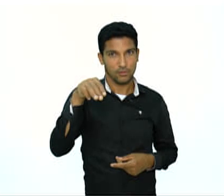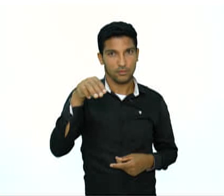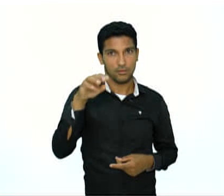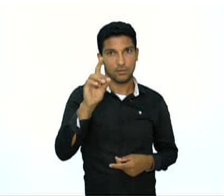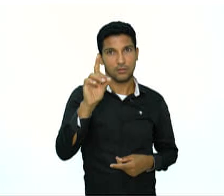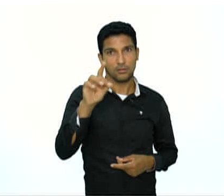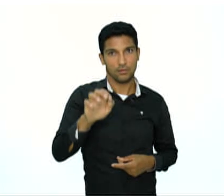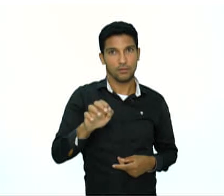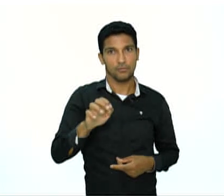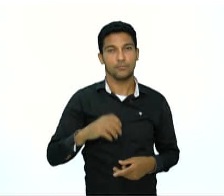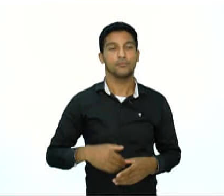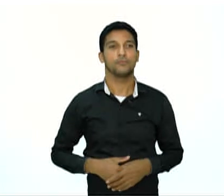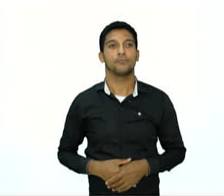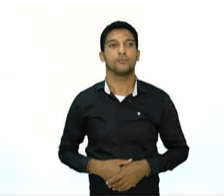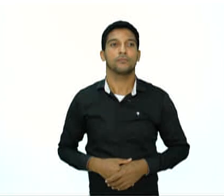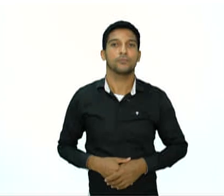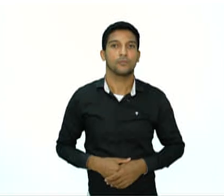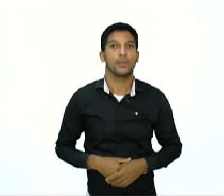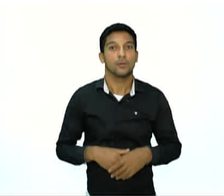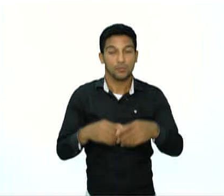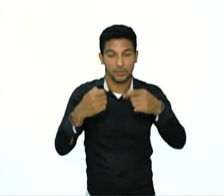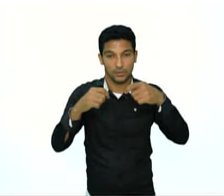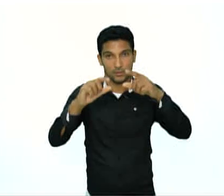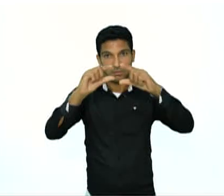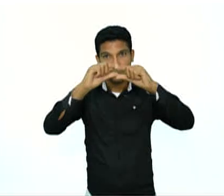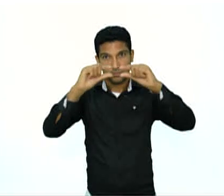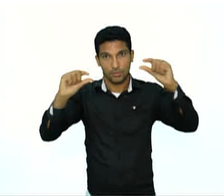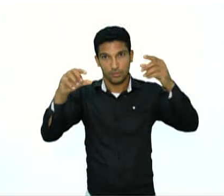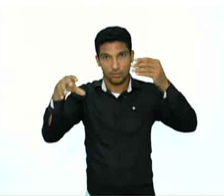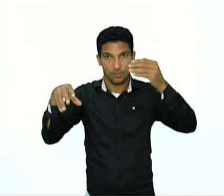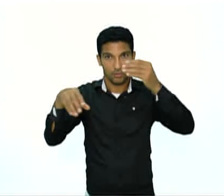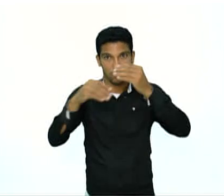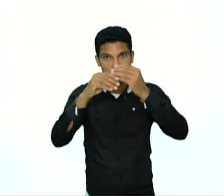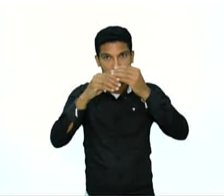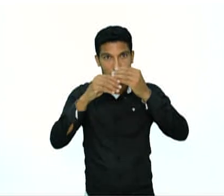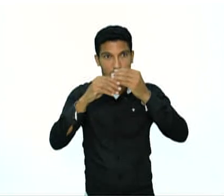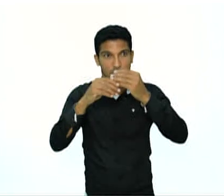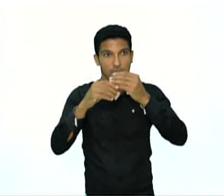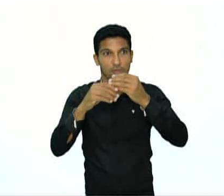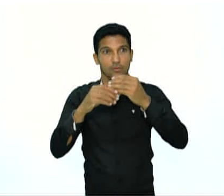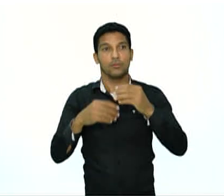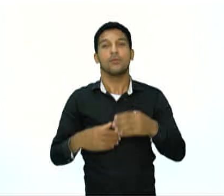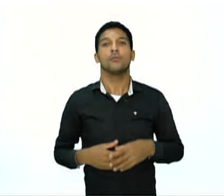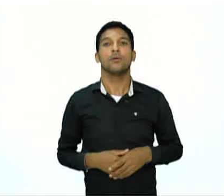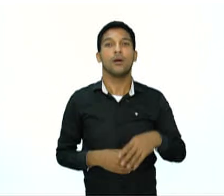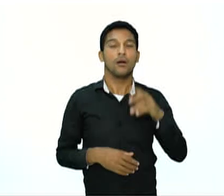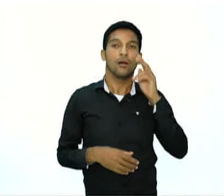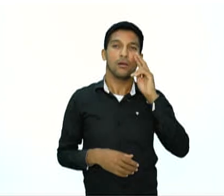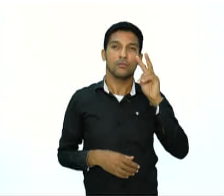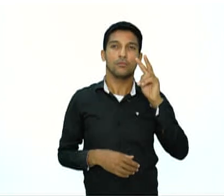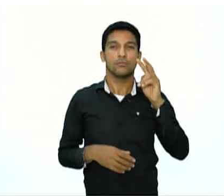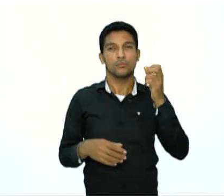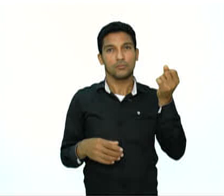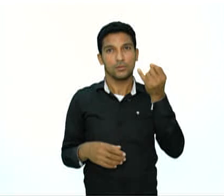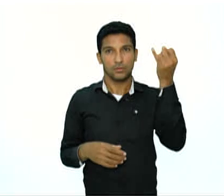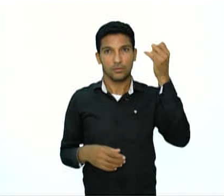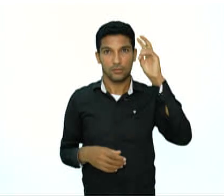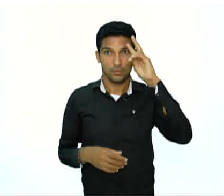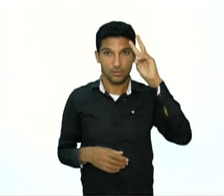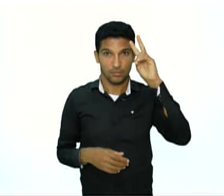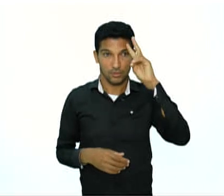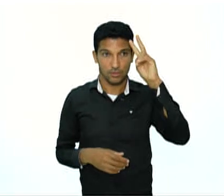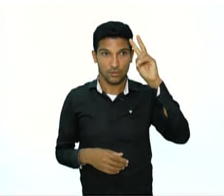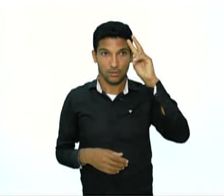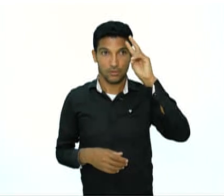complemento. É importante lembrar... aqui, ó, lá no texto estava. É importante lembrar de que elas foram feitas